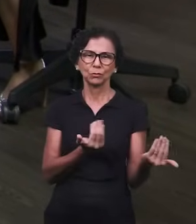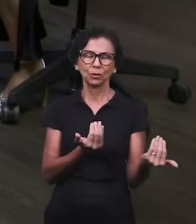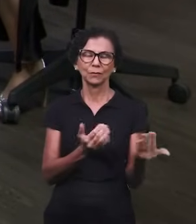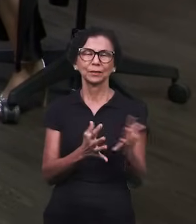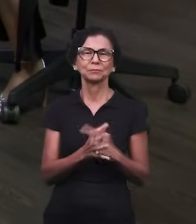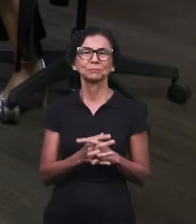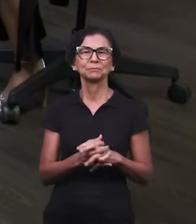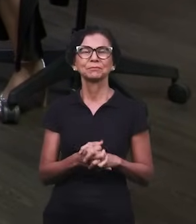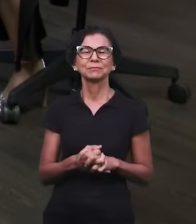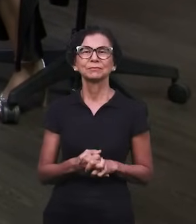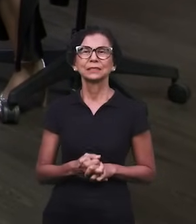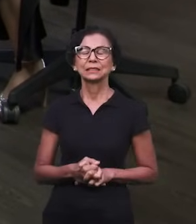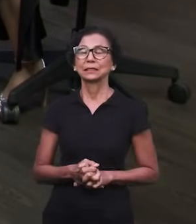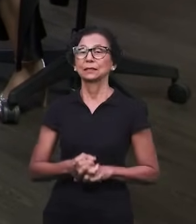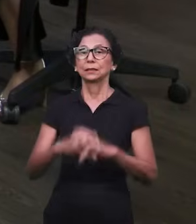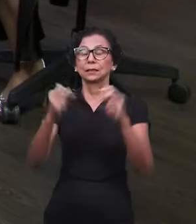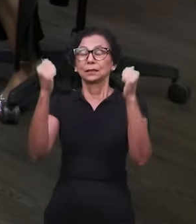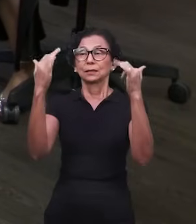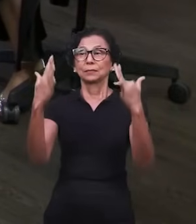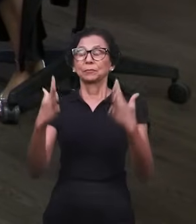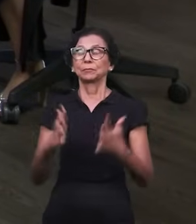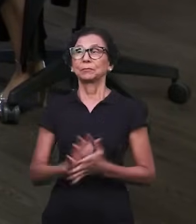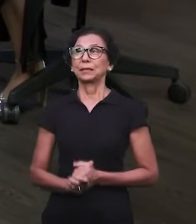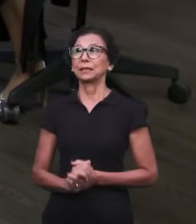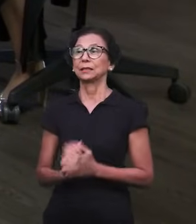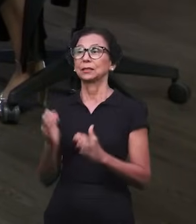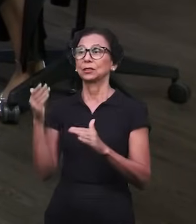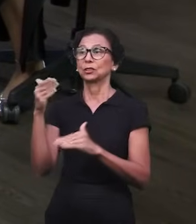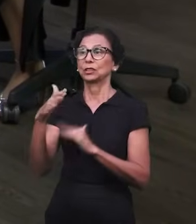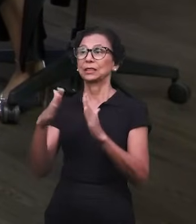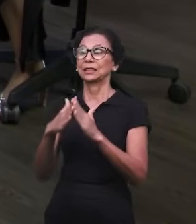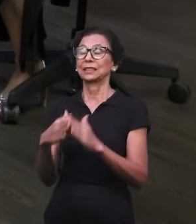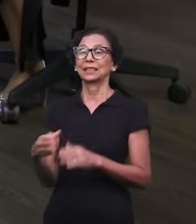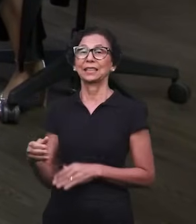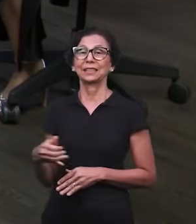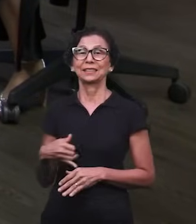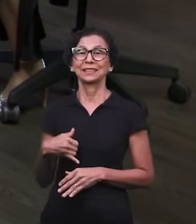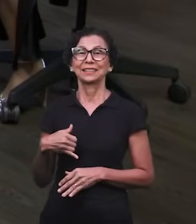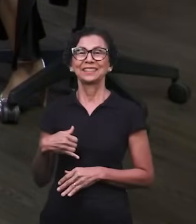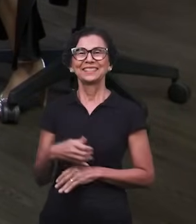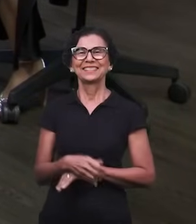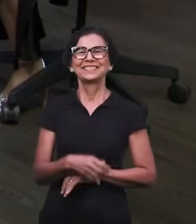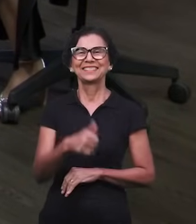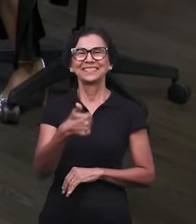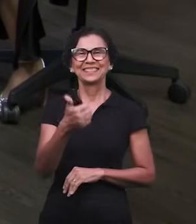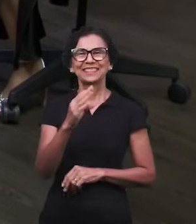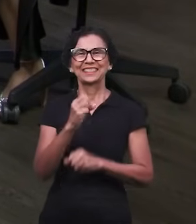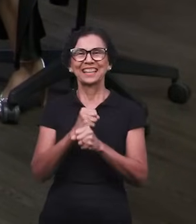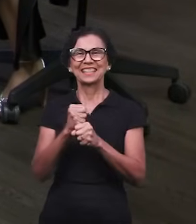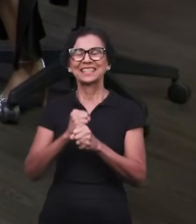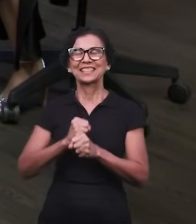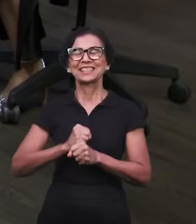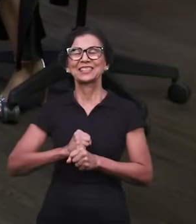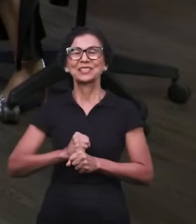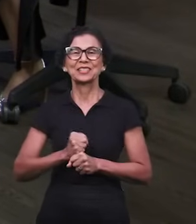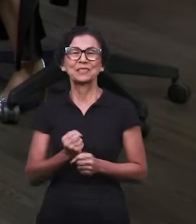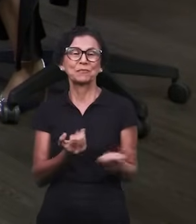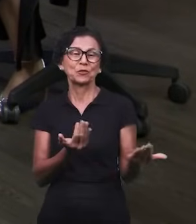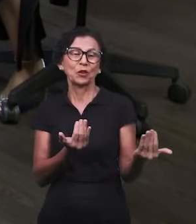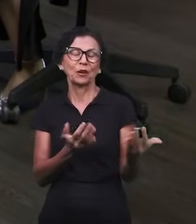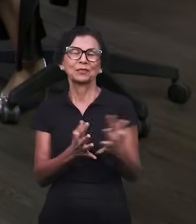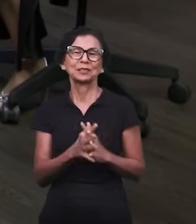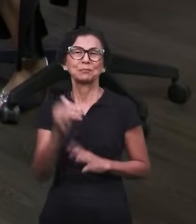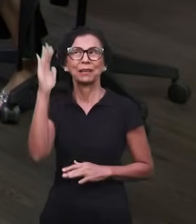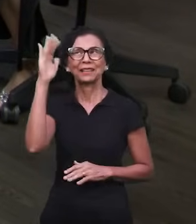Olha só, isso é uma bênção, isso me renova. Eu chego em casa 10 anos mais novo. Entendeu? Quando a gente sai